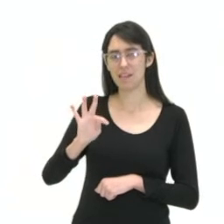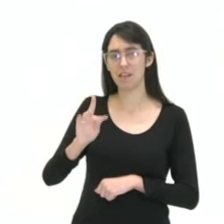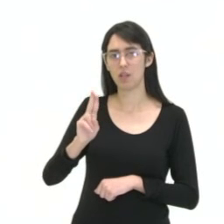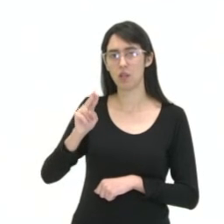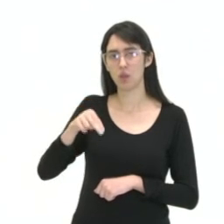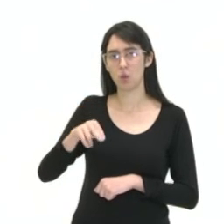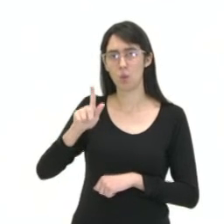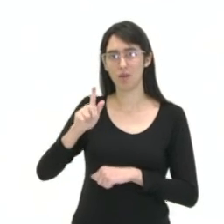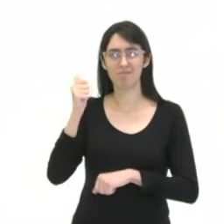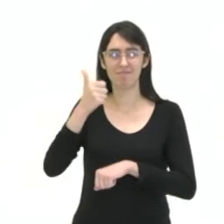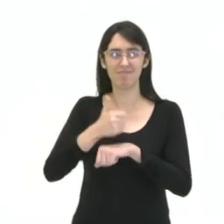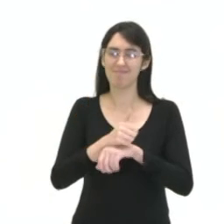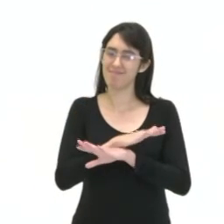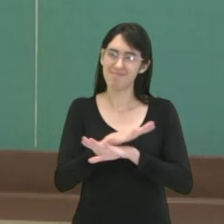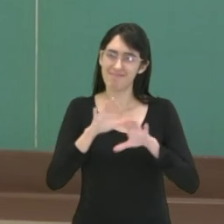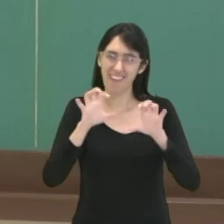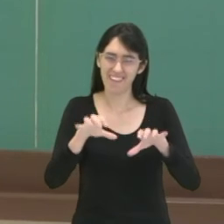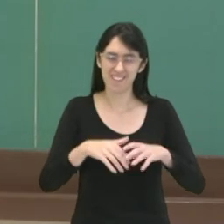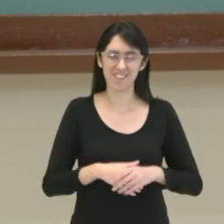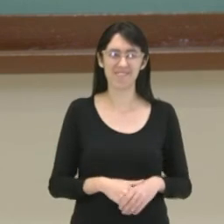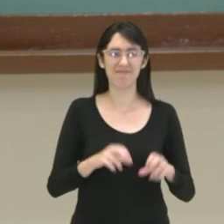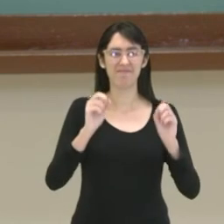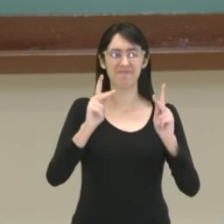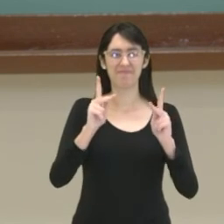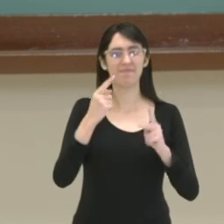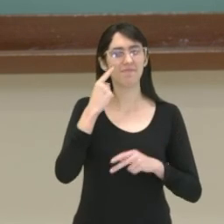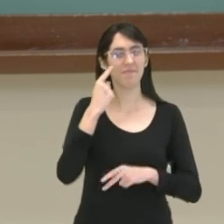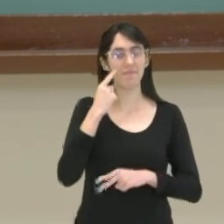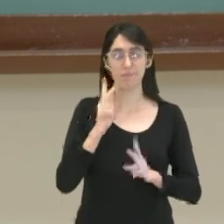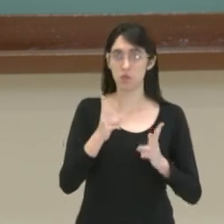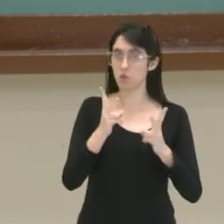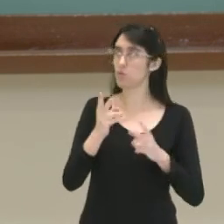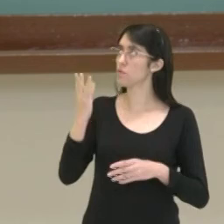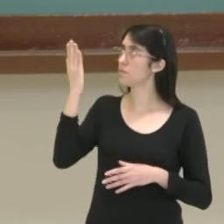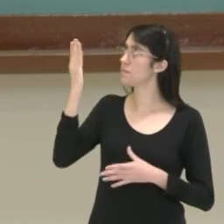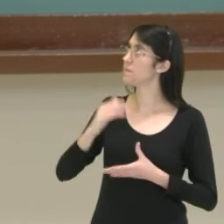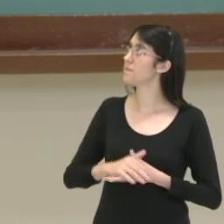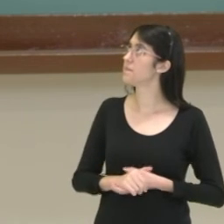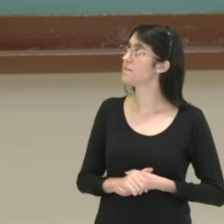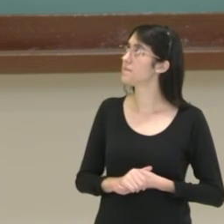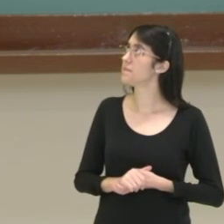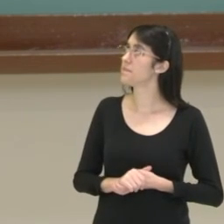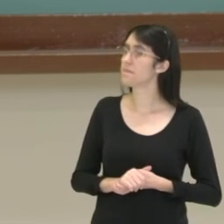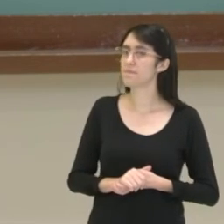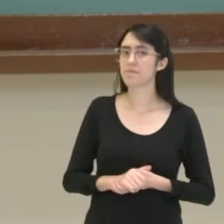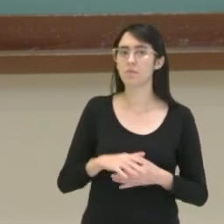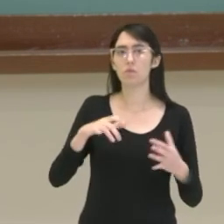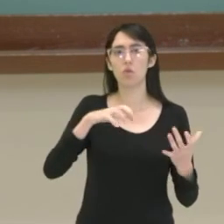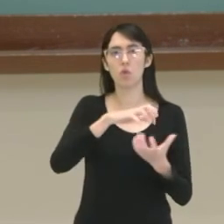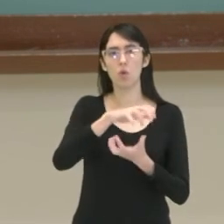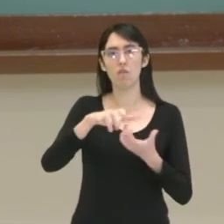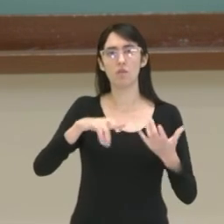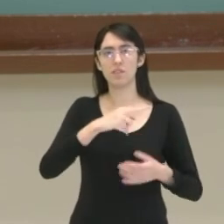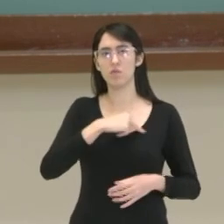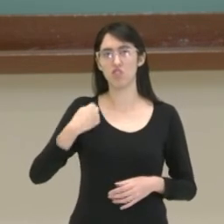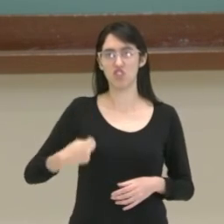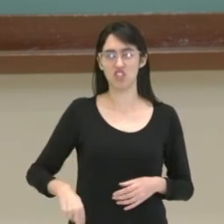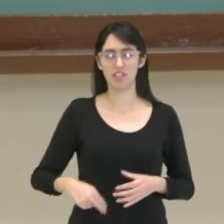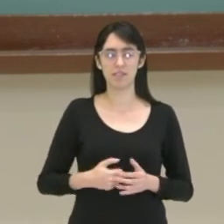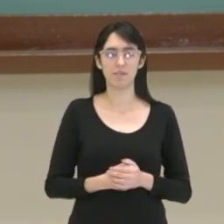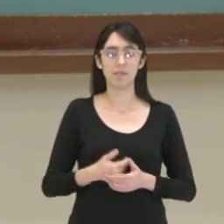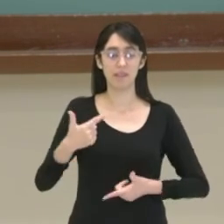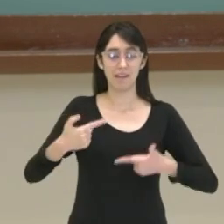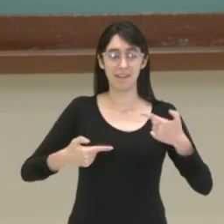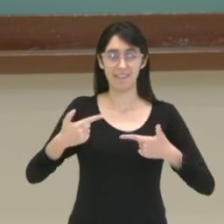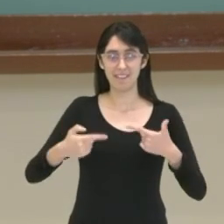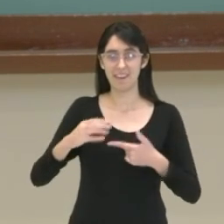E é isso. Vamos para as próximas laudas aqui sobre a Revolução Chinesa. A Guerra